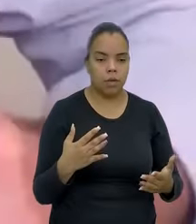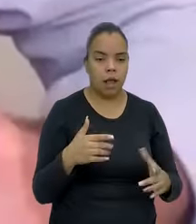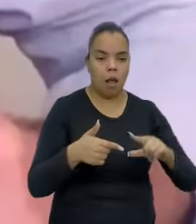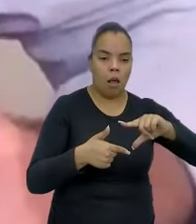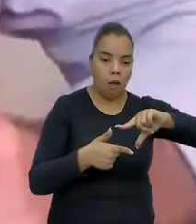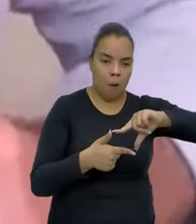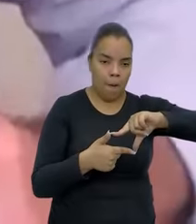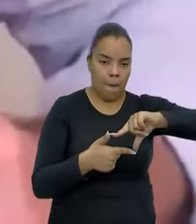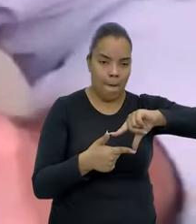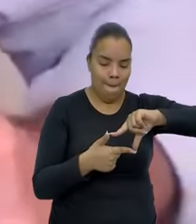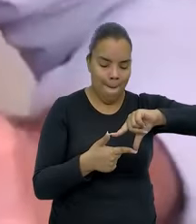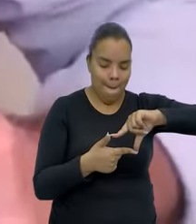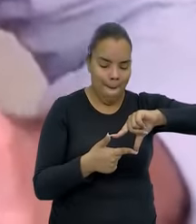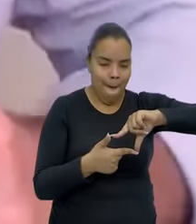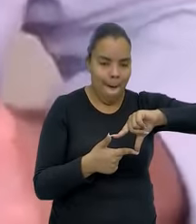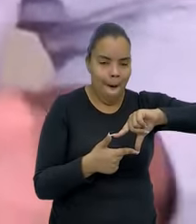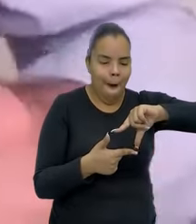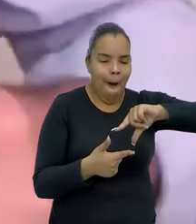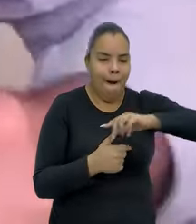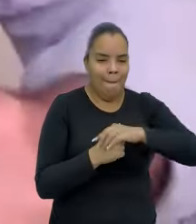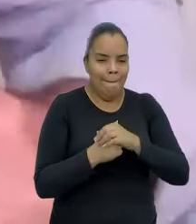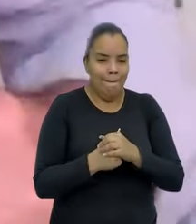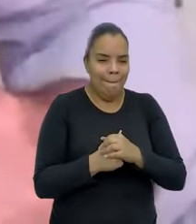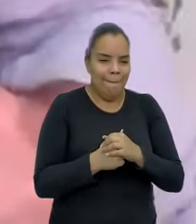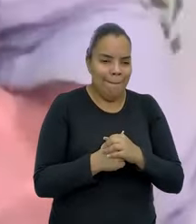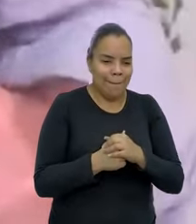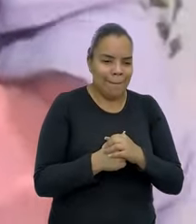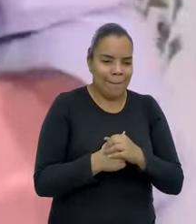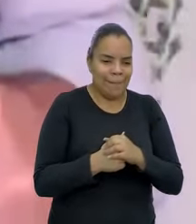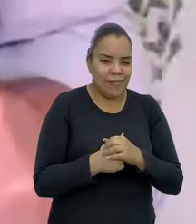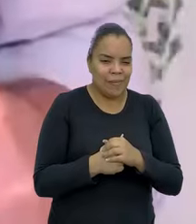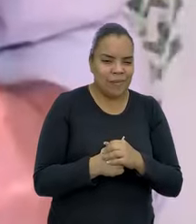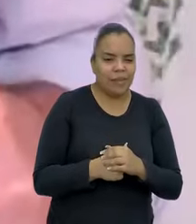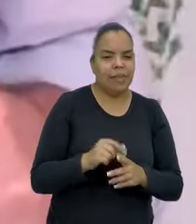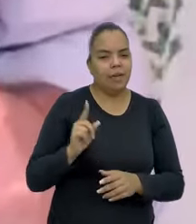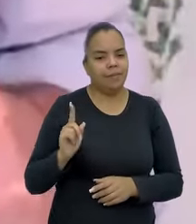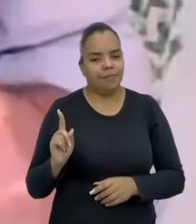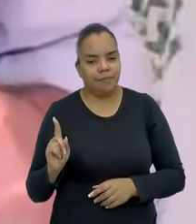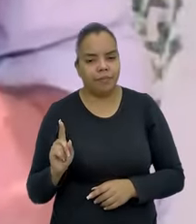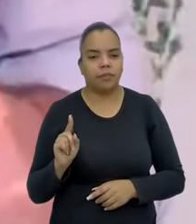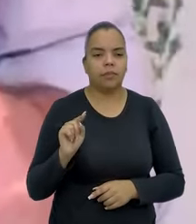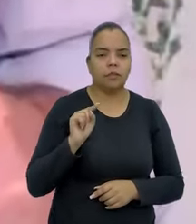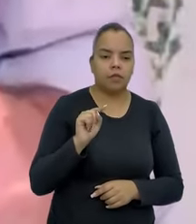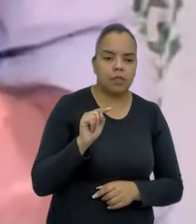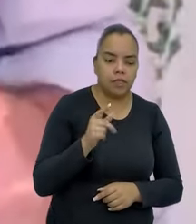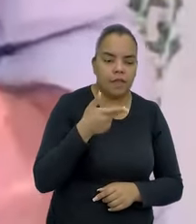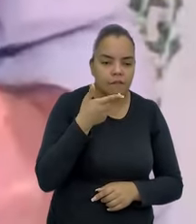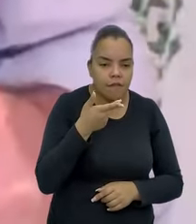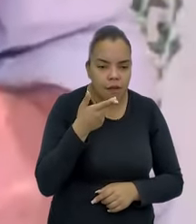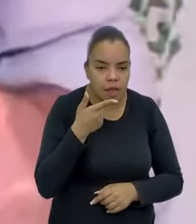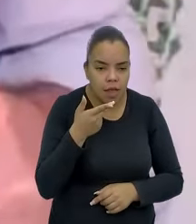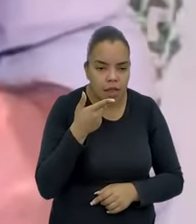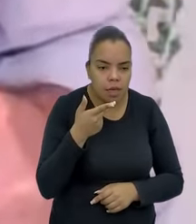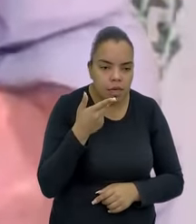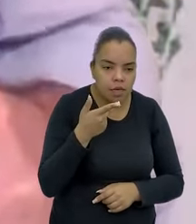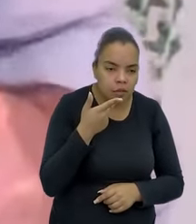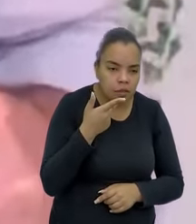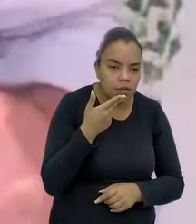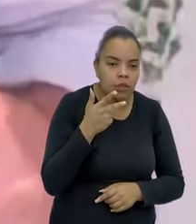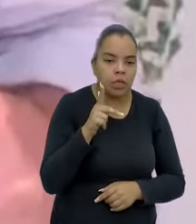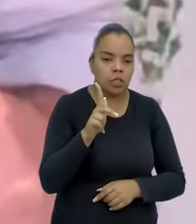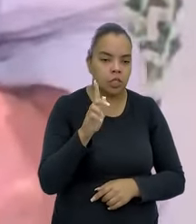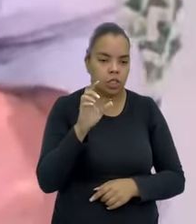quadrado no o Palito retângulo num quadrado assim gente você tá falando ao mesmo tempo da geometria